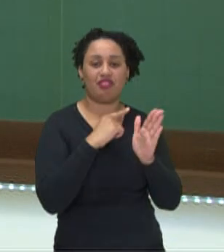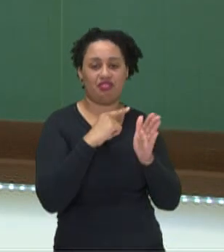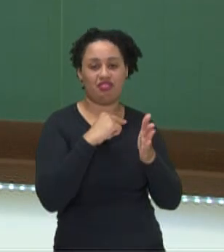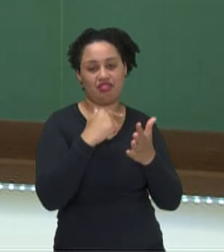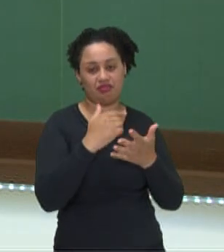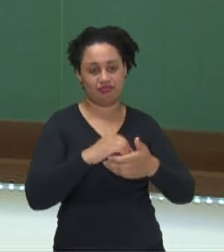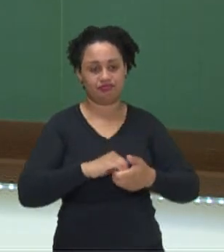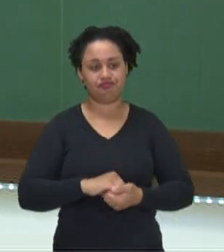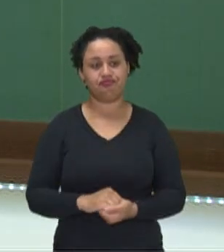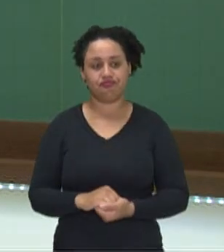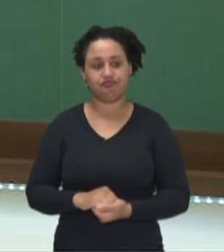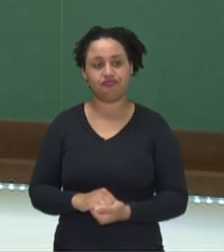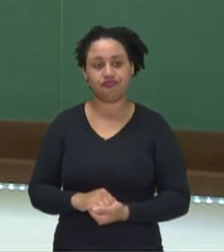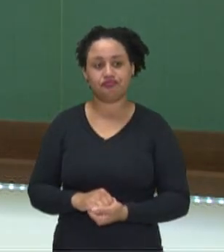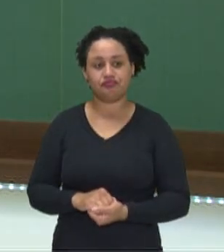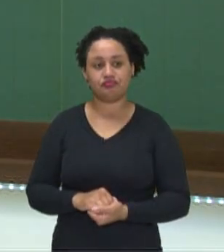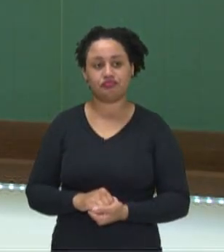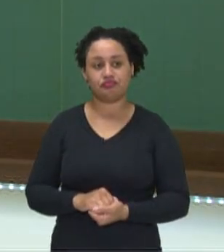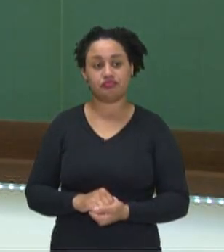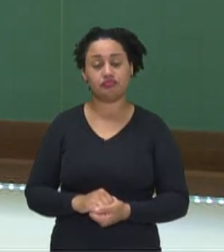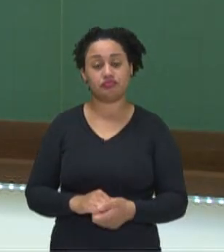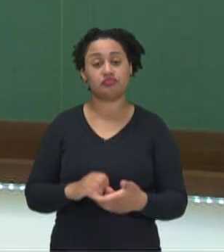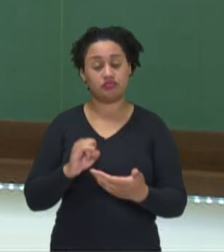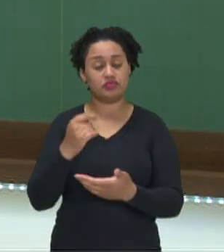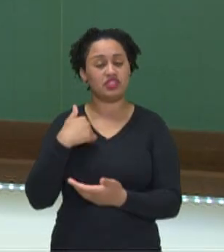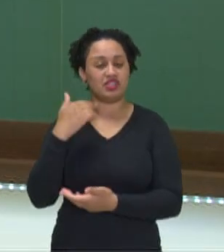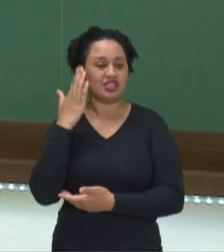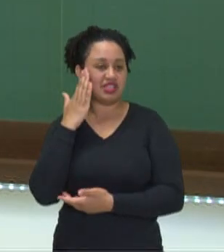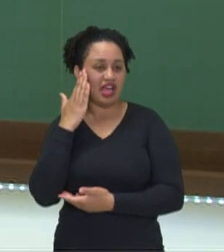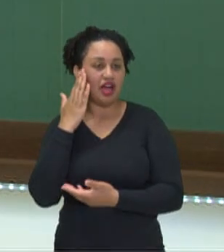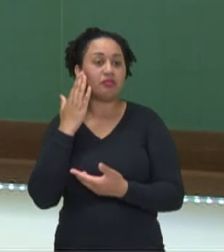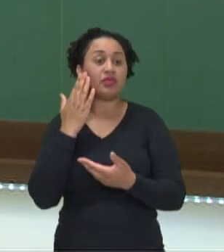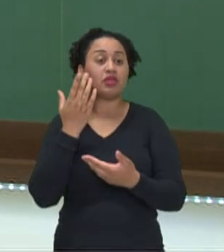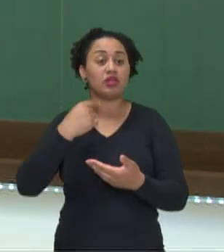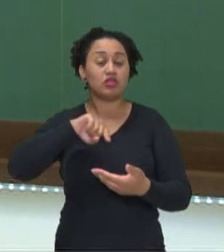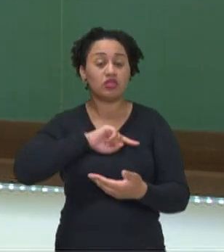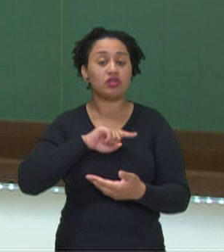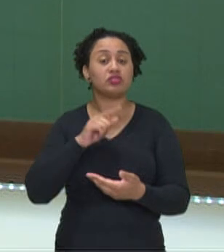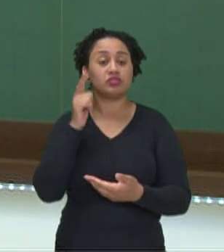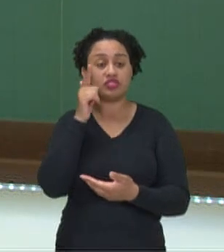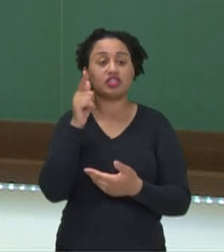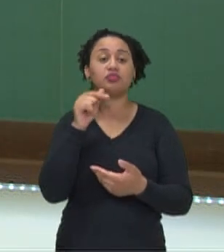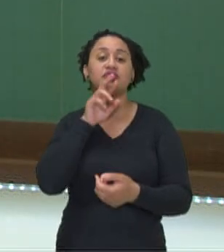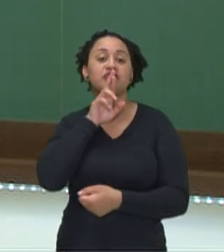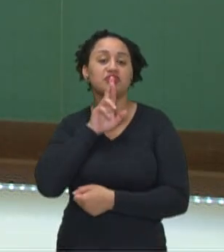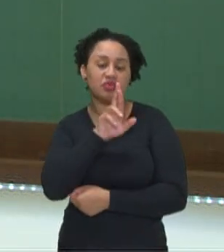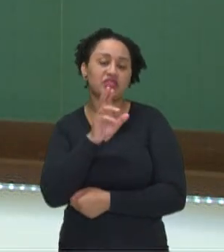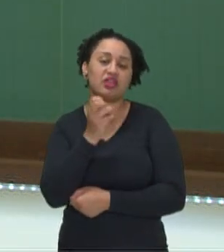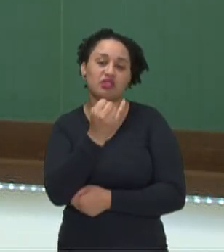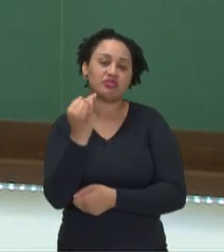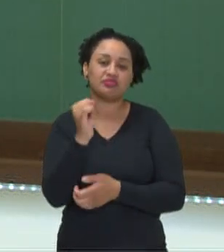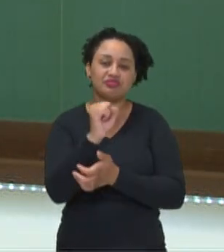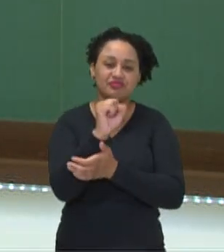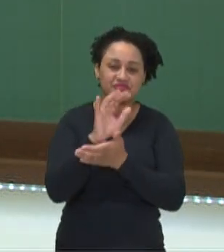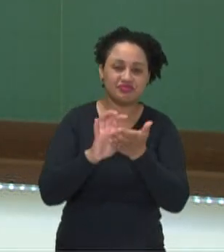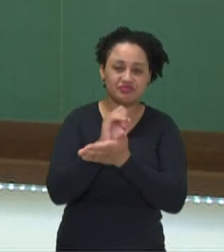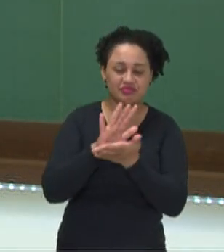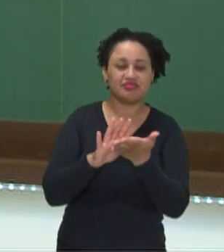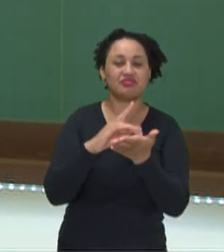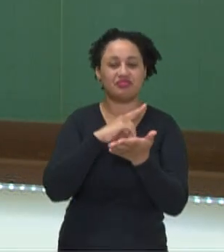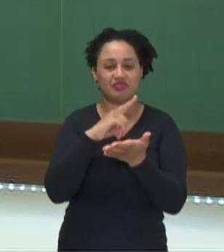propriedades, ok? Conhecendo as suas propriedades, nós podemos resolver situações